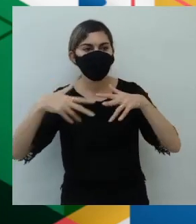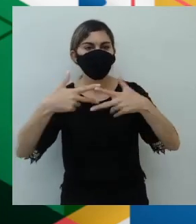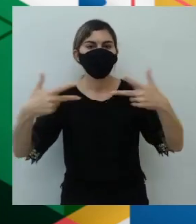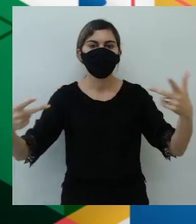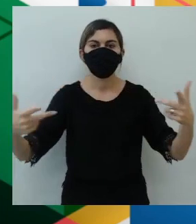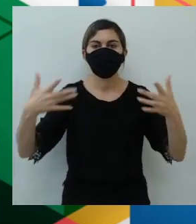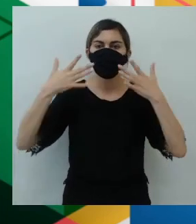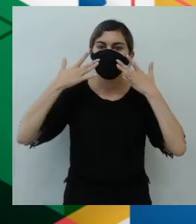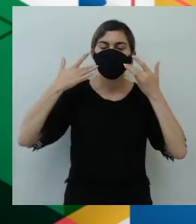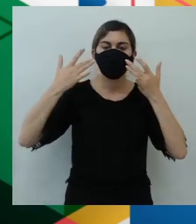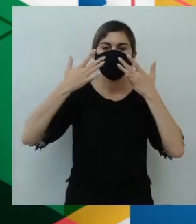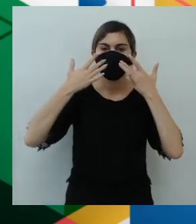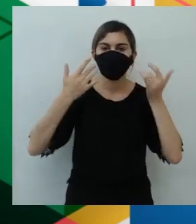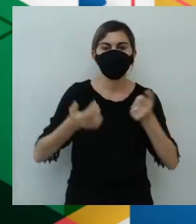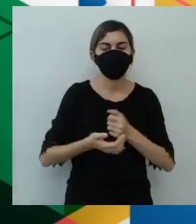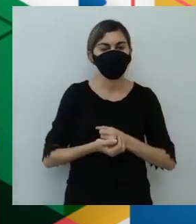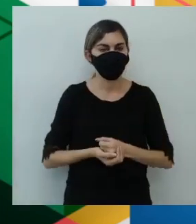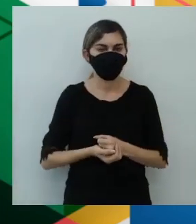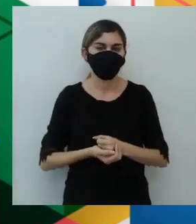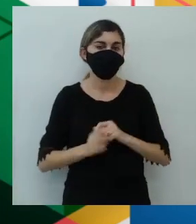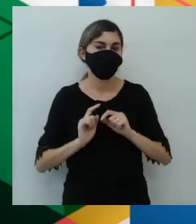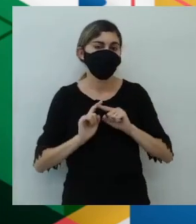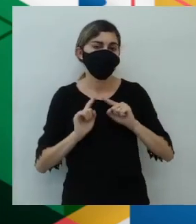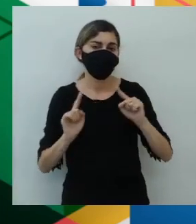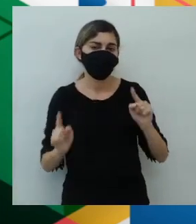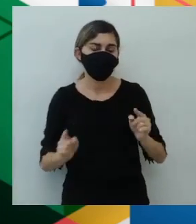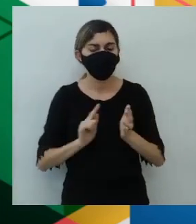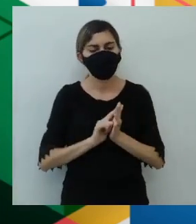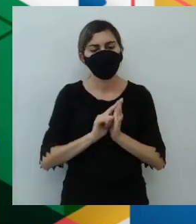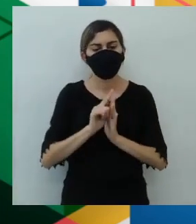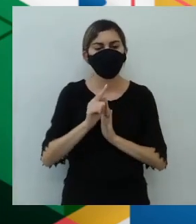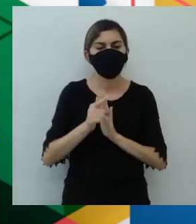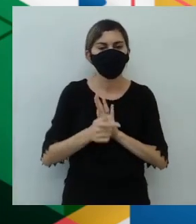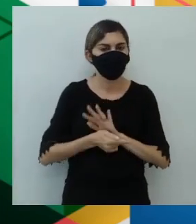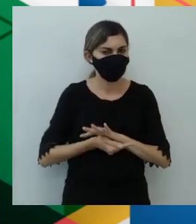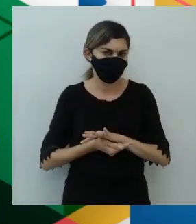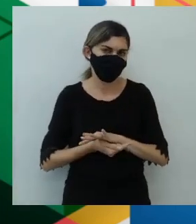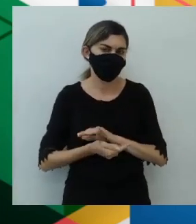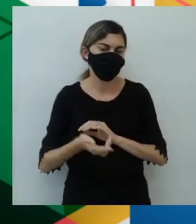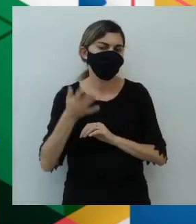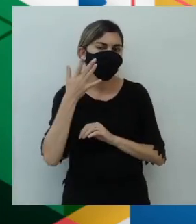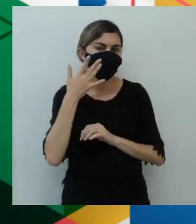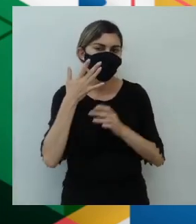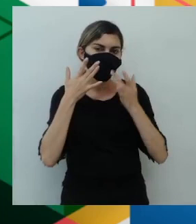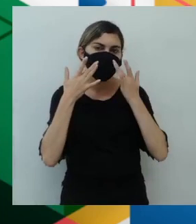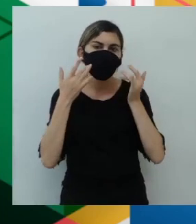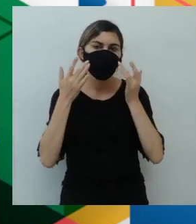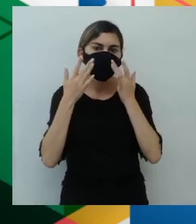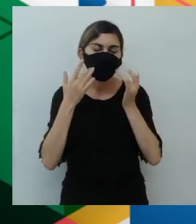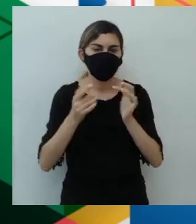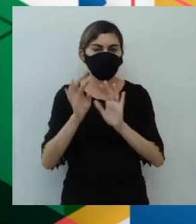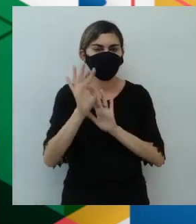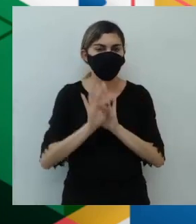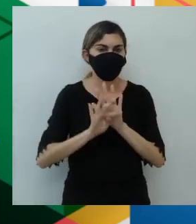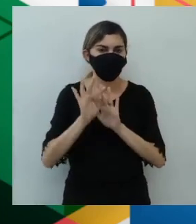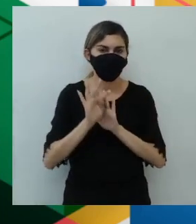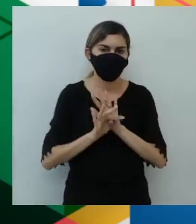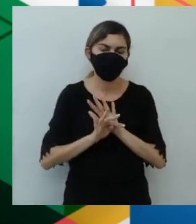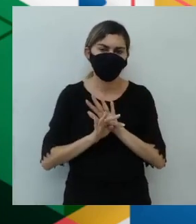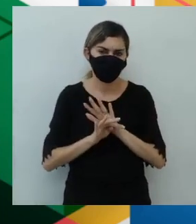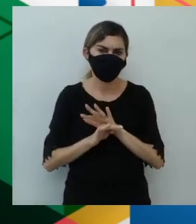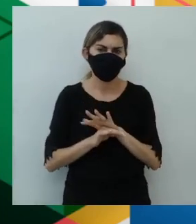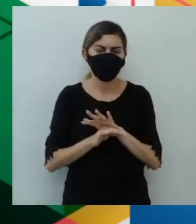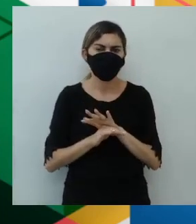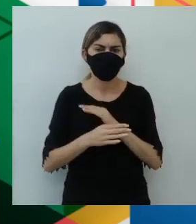no teatro, né? Mas aí o gênero dramático que a gente está falando, que é a produção do texto, o texto em